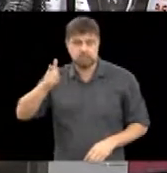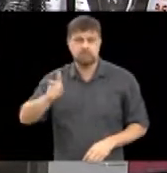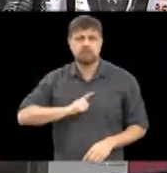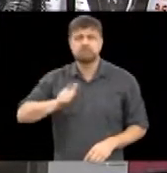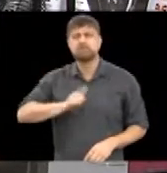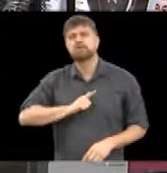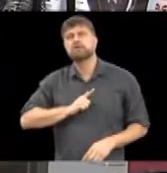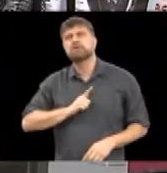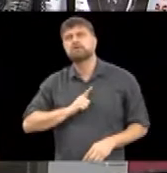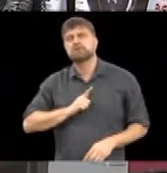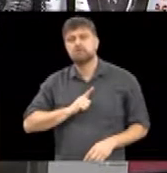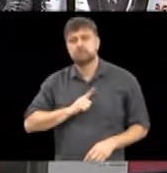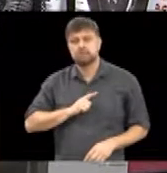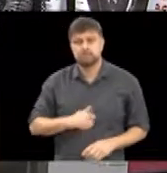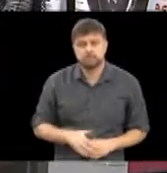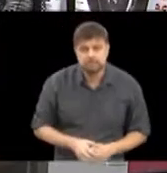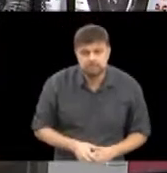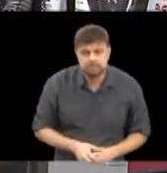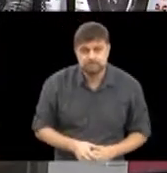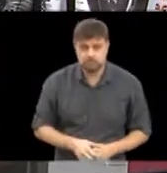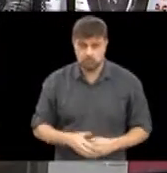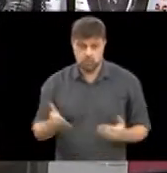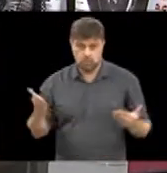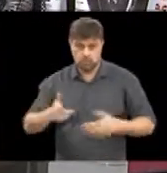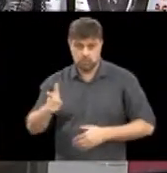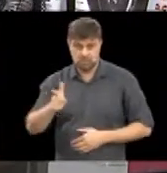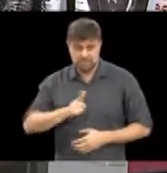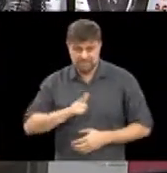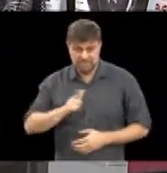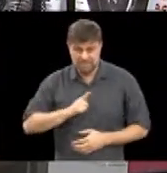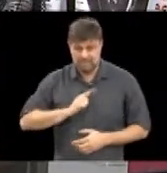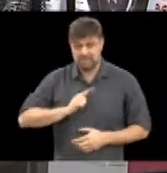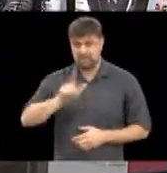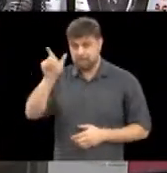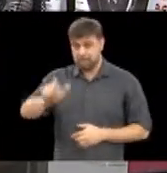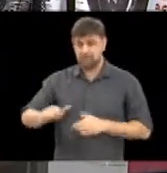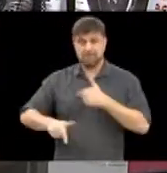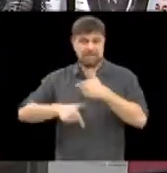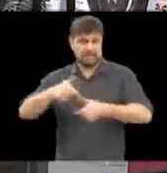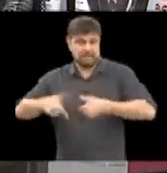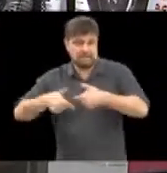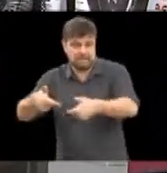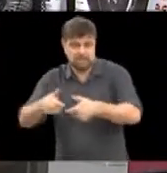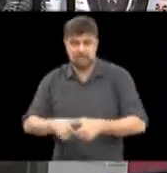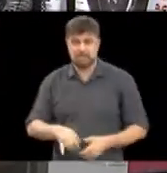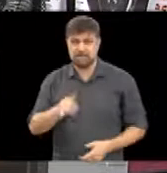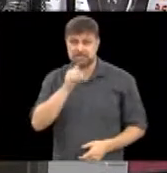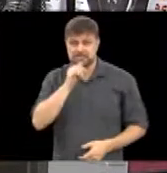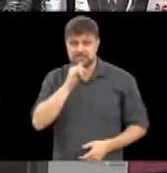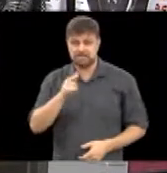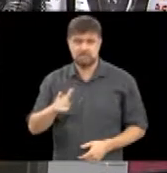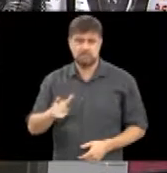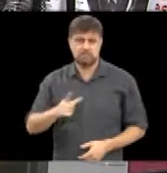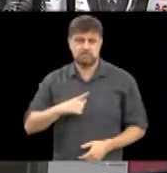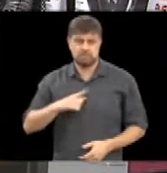que mais? Tem teste de couro, porque hoje em dia tem muitos trabalhadores, vamos supor,